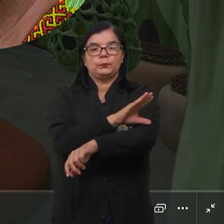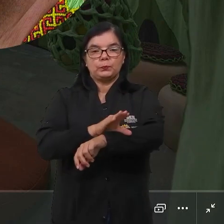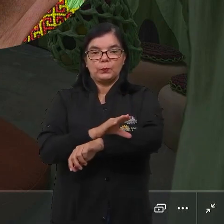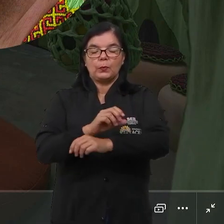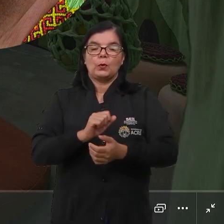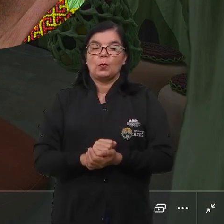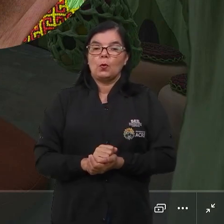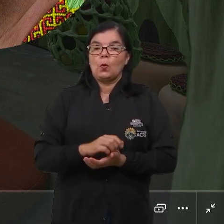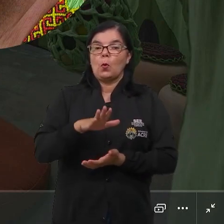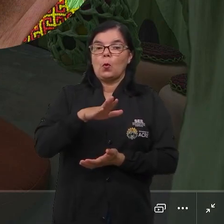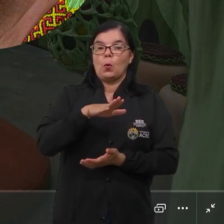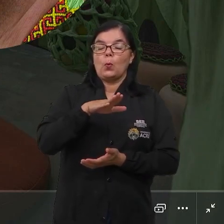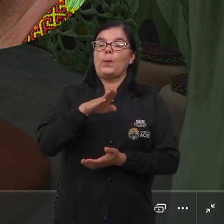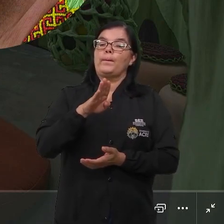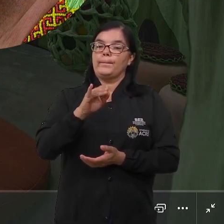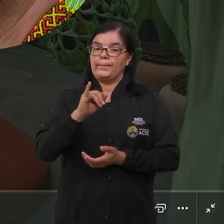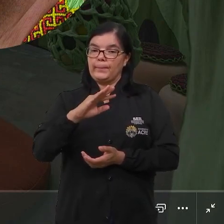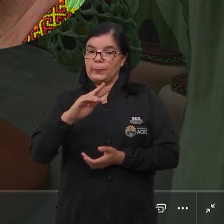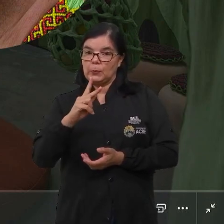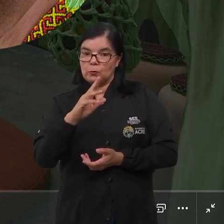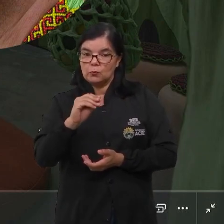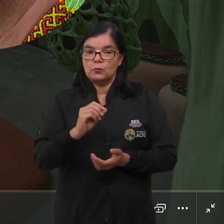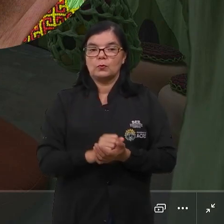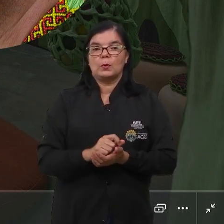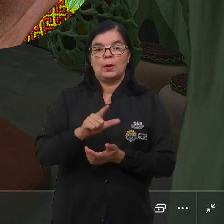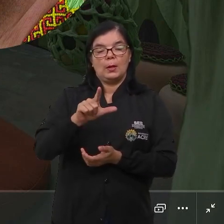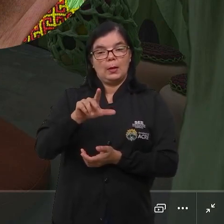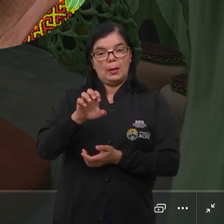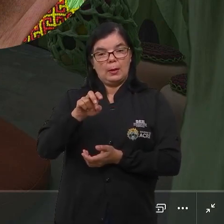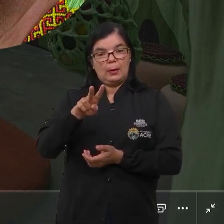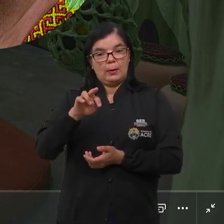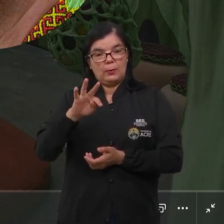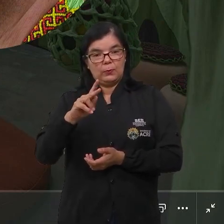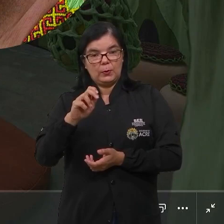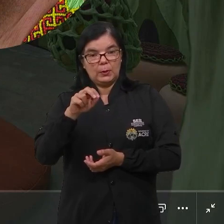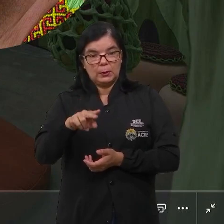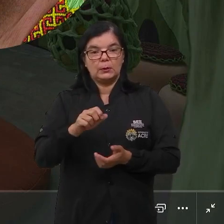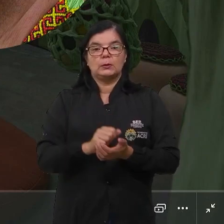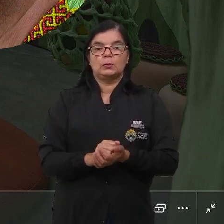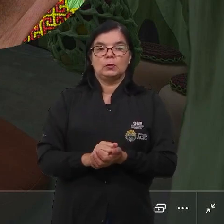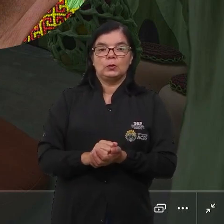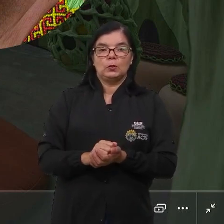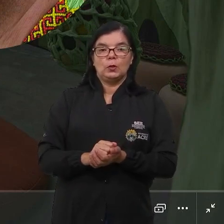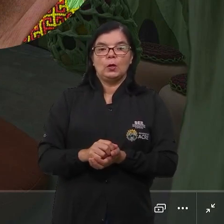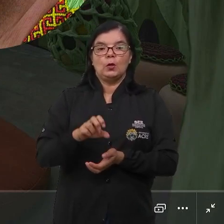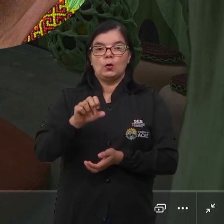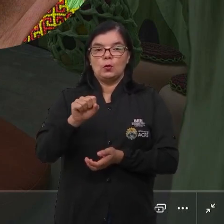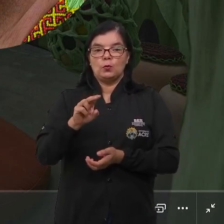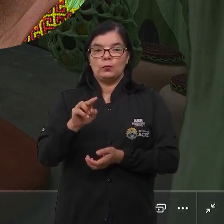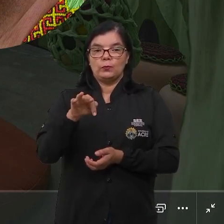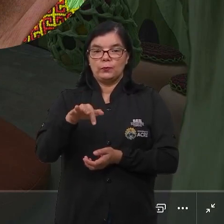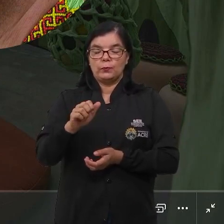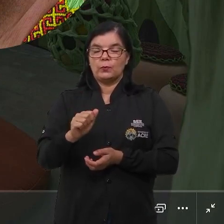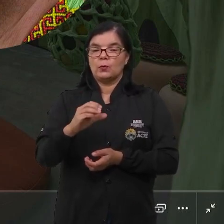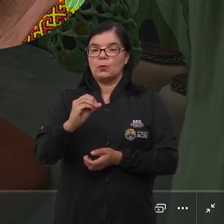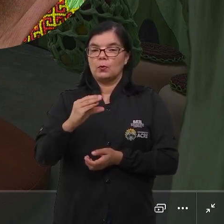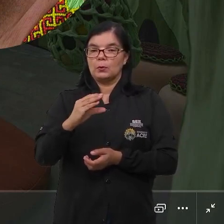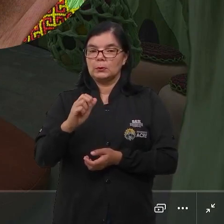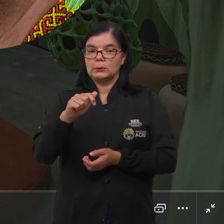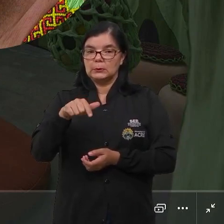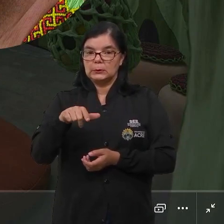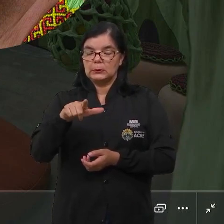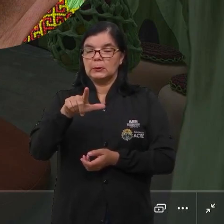ele tem também o Bichot, Leviathan e Sanford Ocean Life. Essas